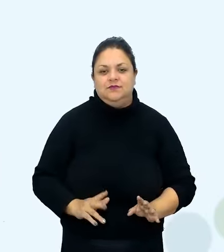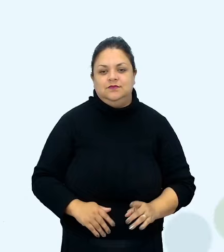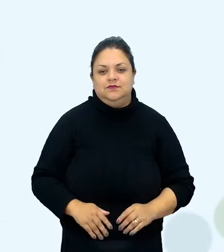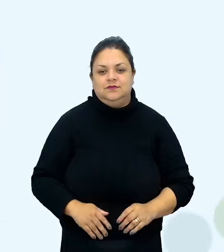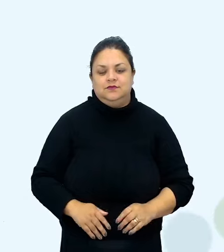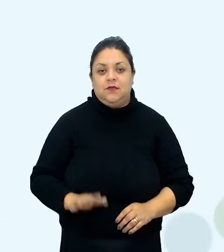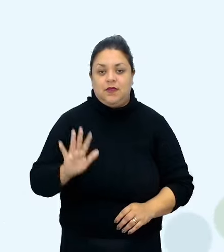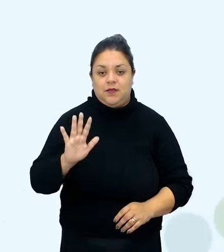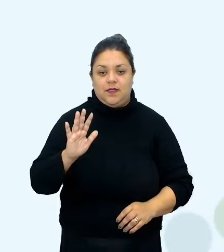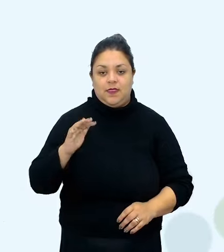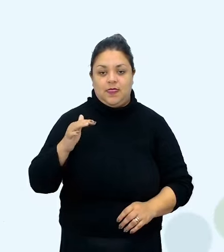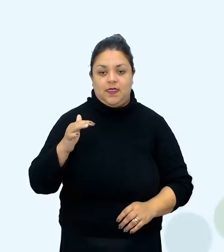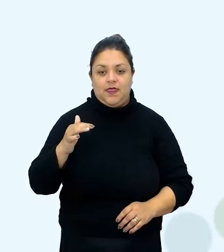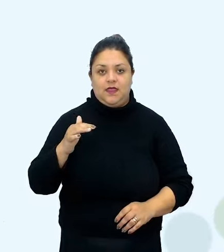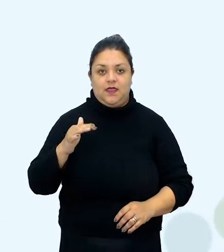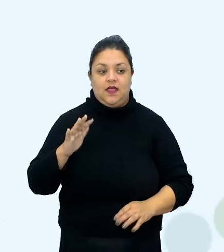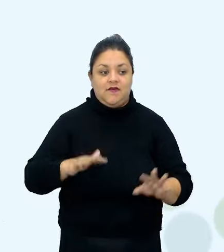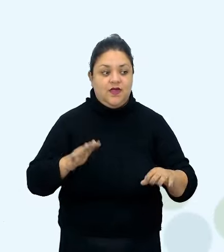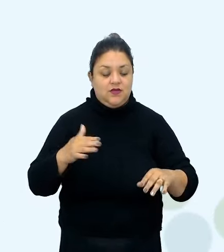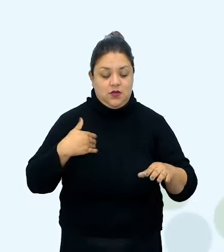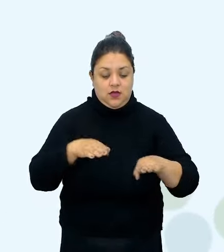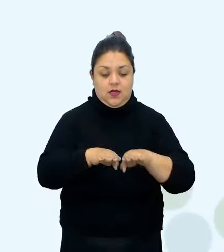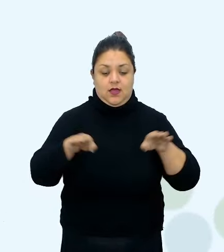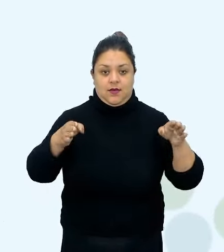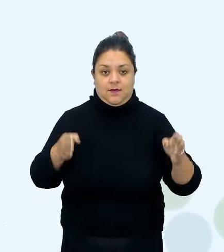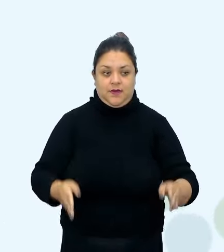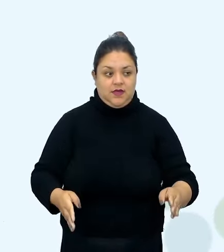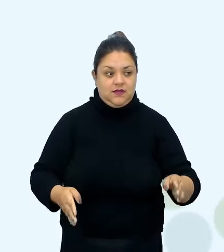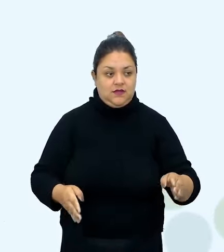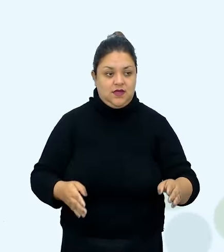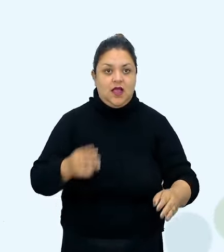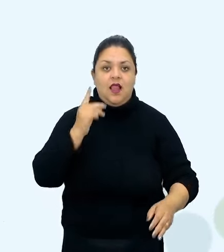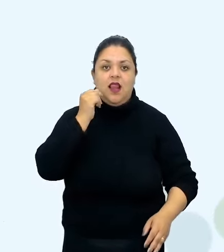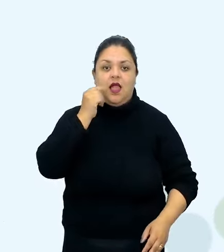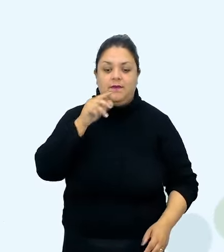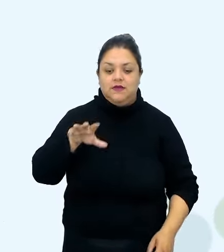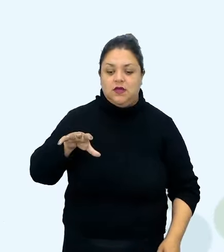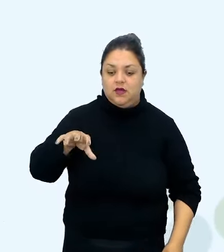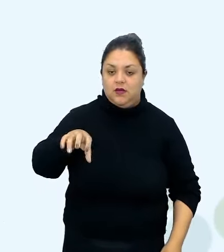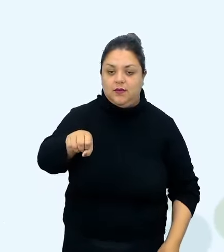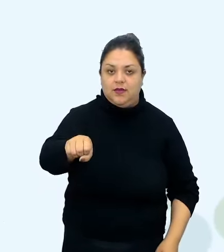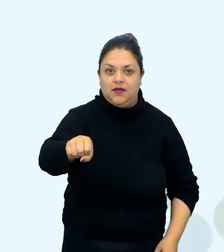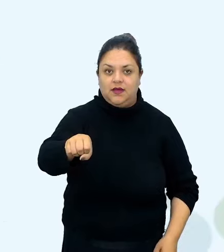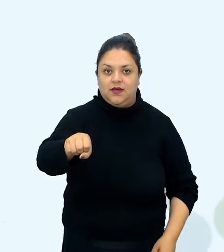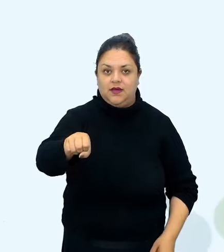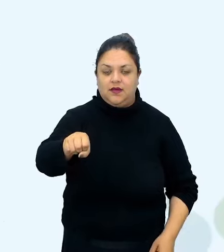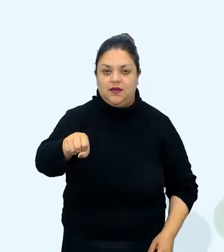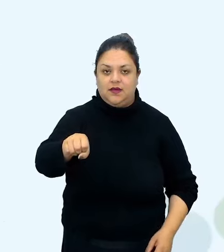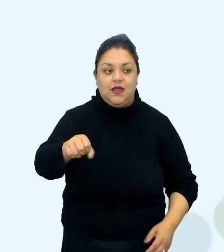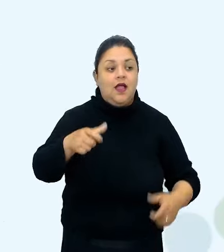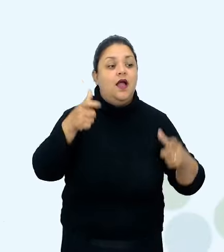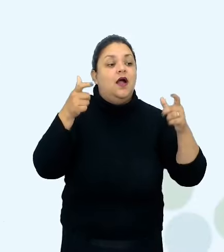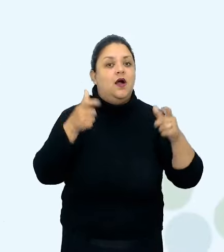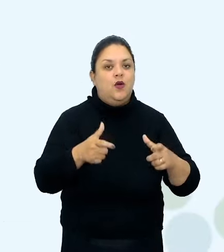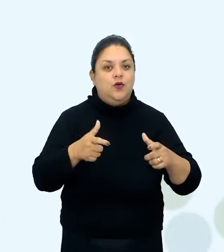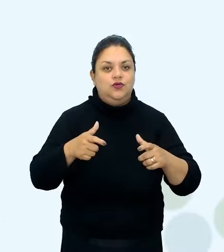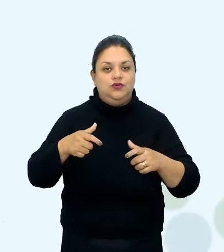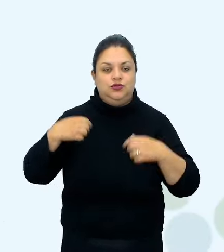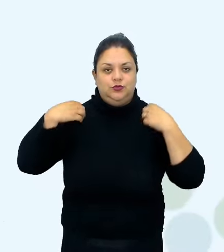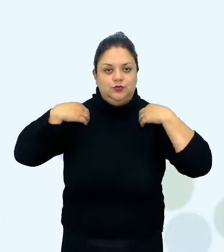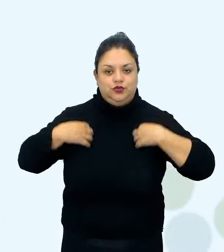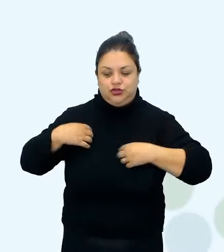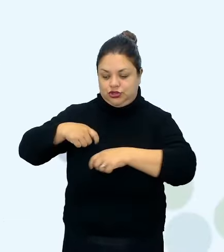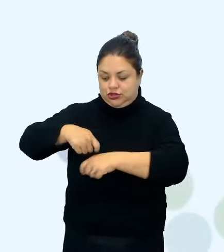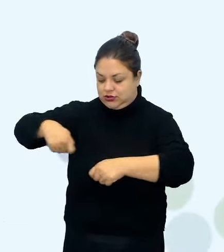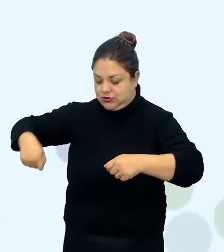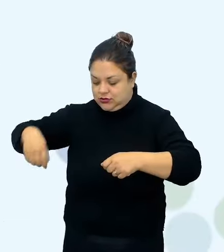na minha carteira eu tenho que pegar um lápis. Aonde está o lápis? Está na minha bolsa, está na minha mochila, né? Está